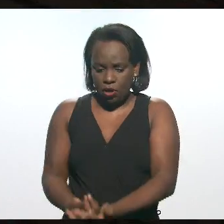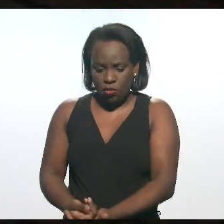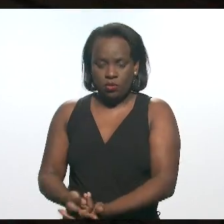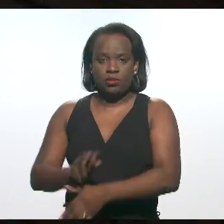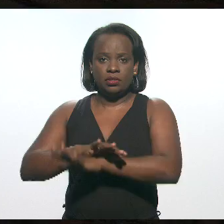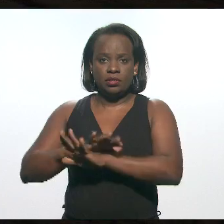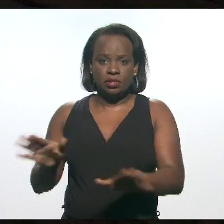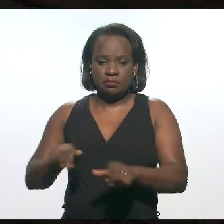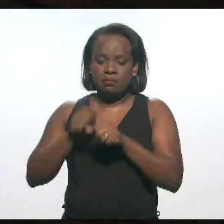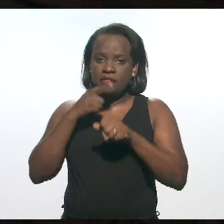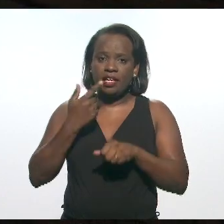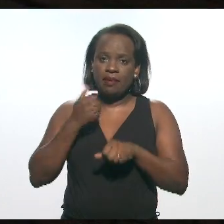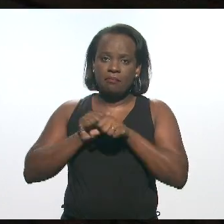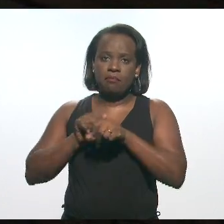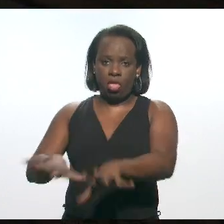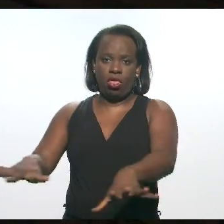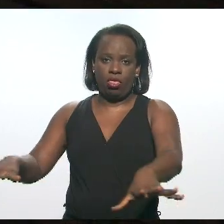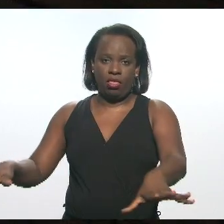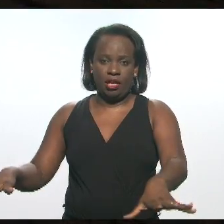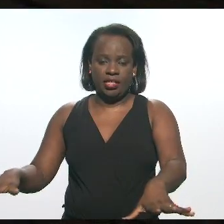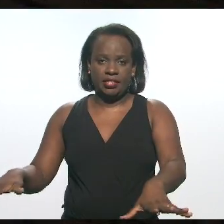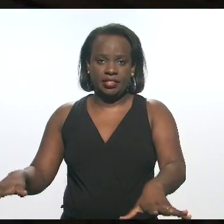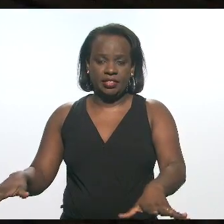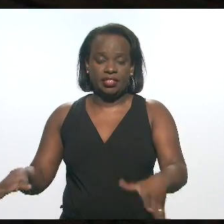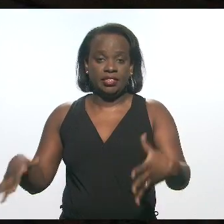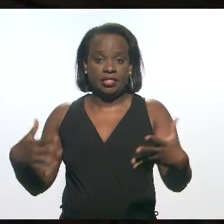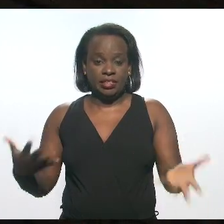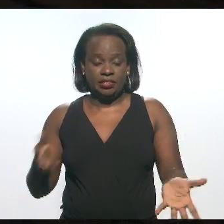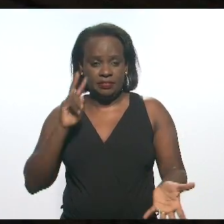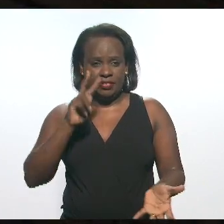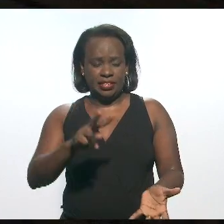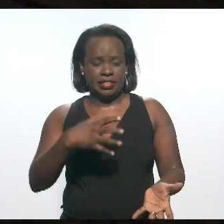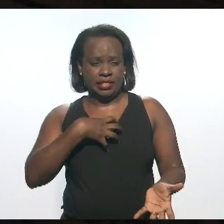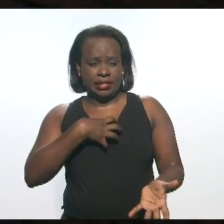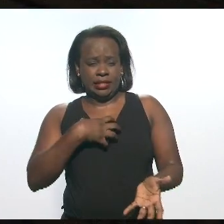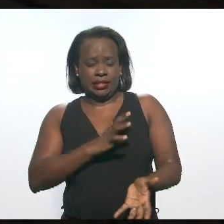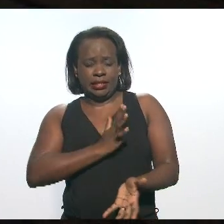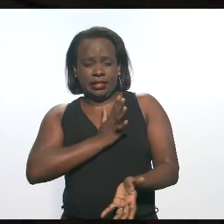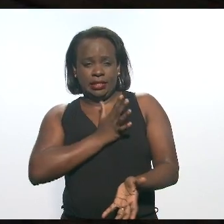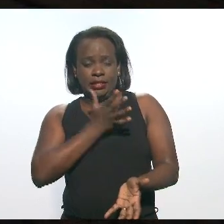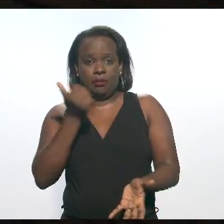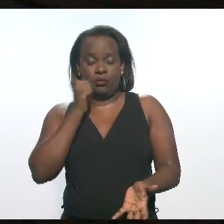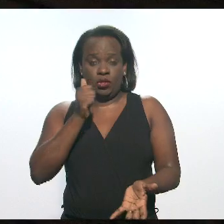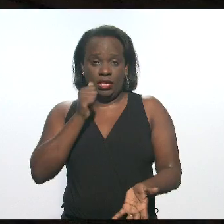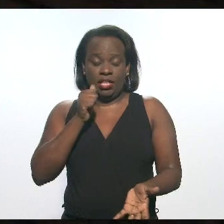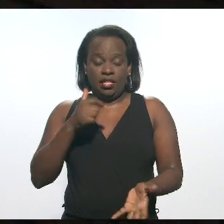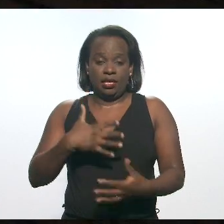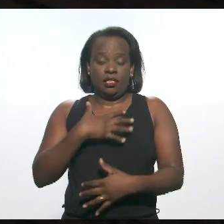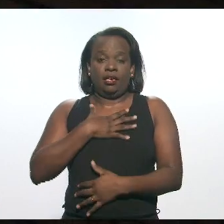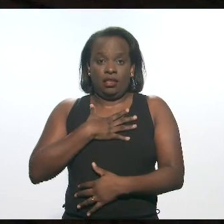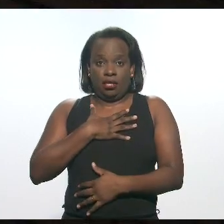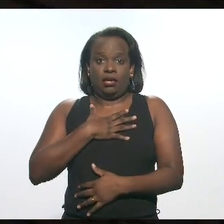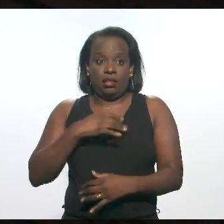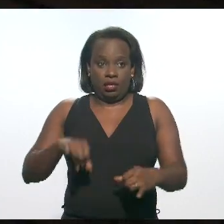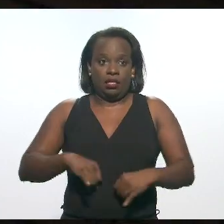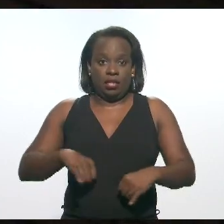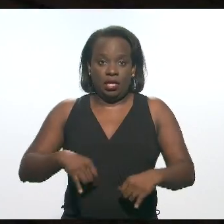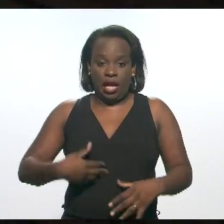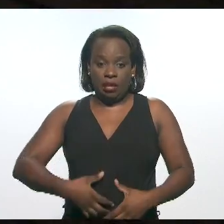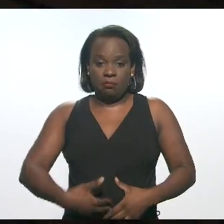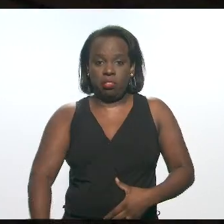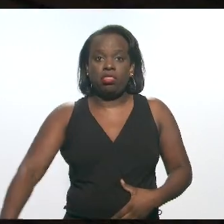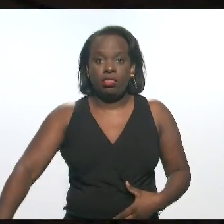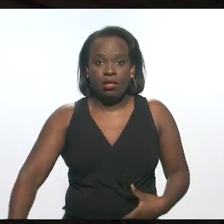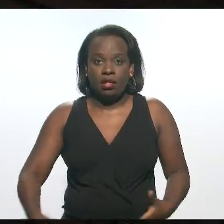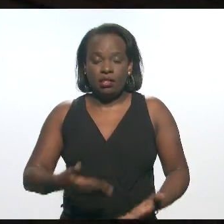defunto cai cês vai nem sangue diante daquela cena terrível aquela senhora sofre um aborto